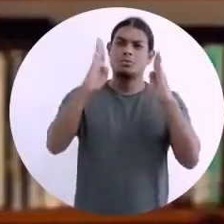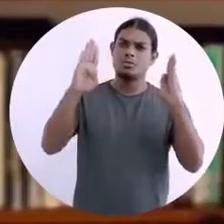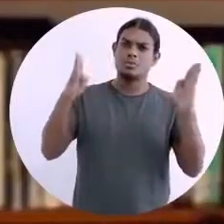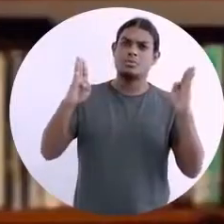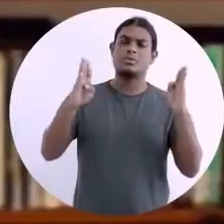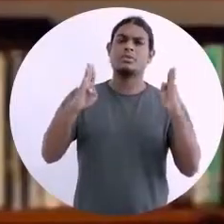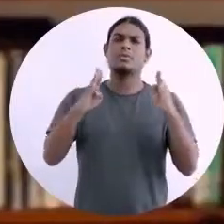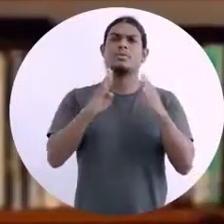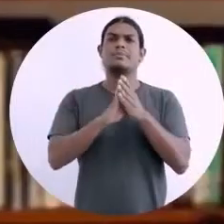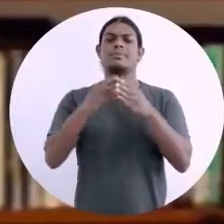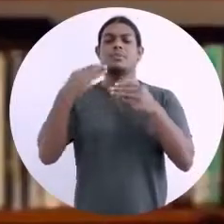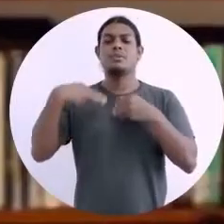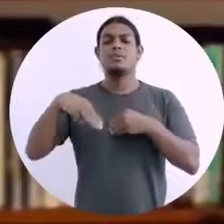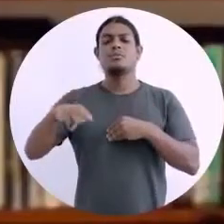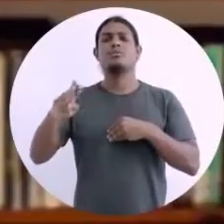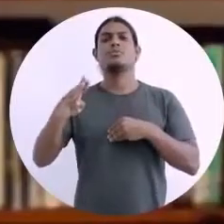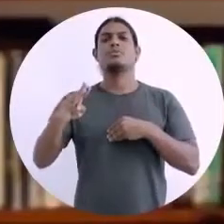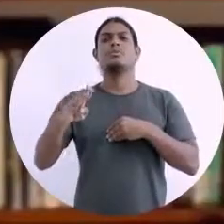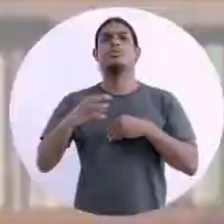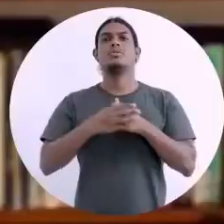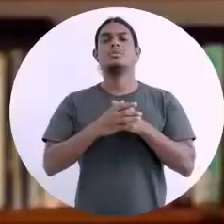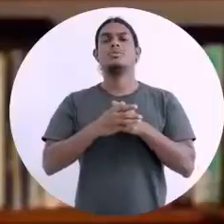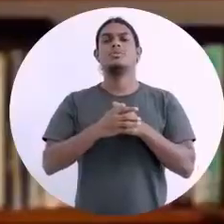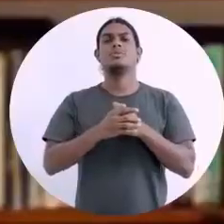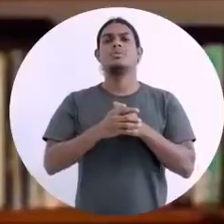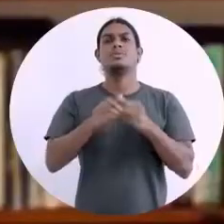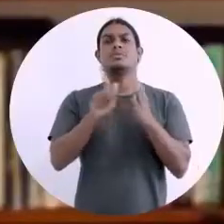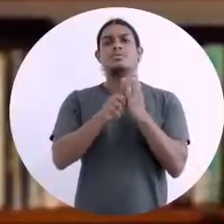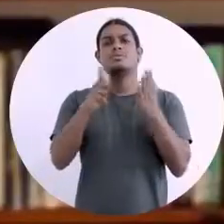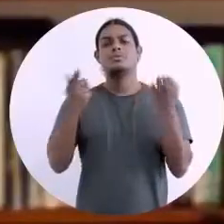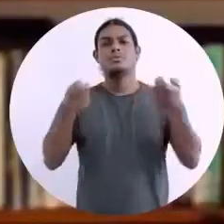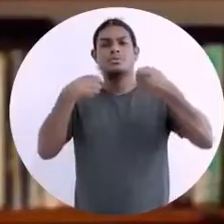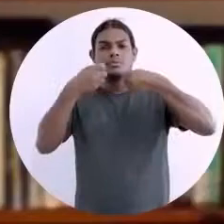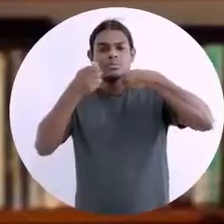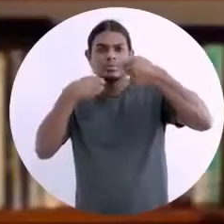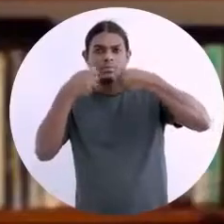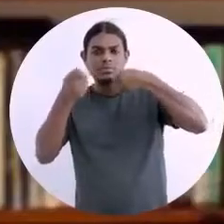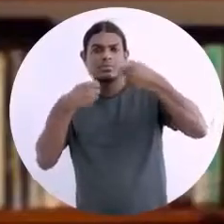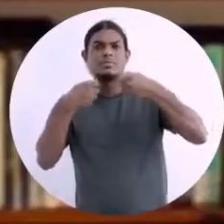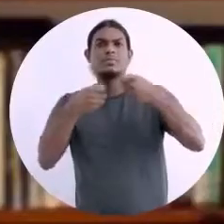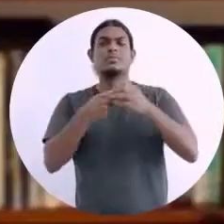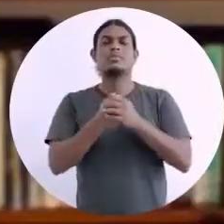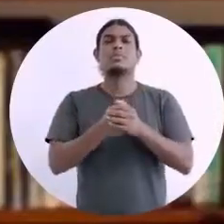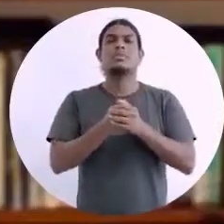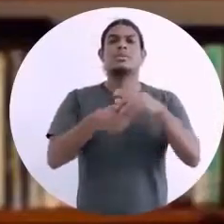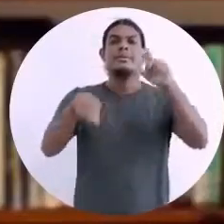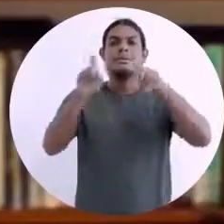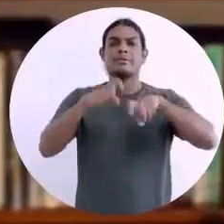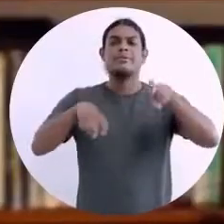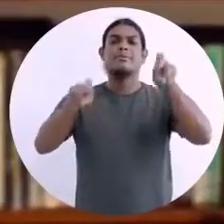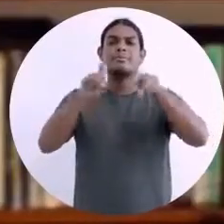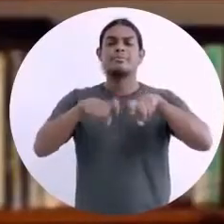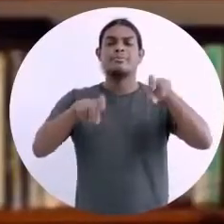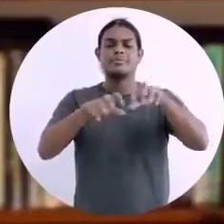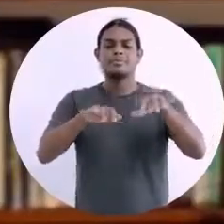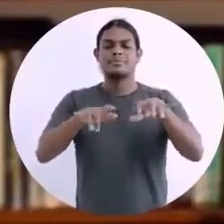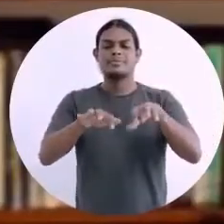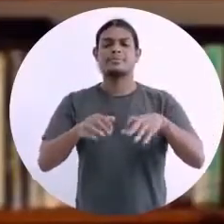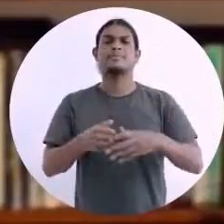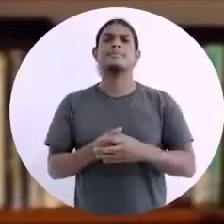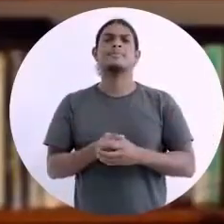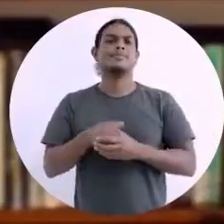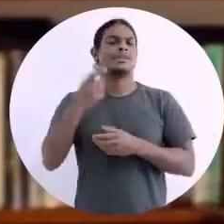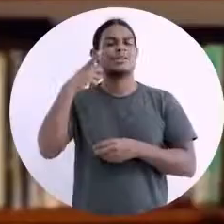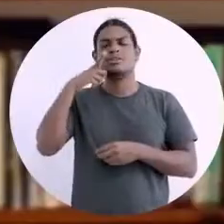a museologia, o jornalismo, computação. São áreas que ele não conseguiu agregar nas outras 9, então